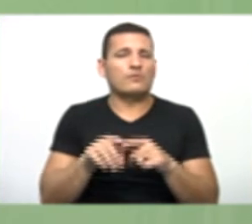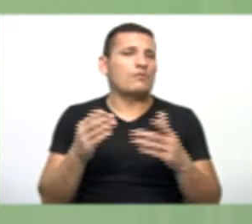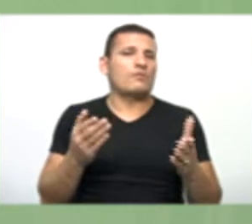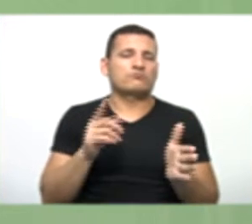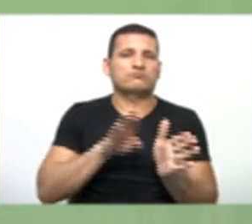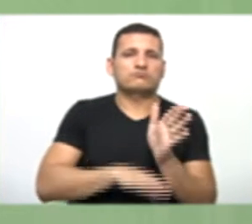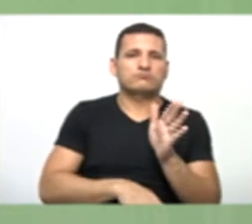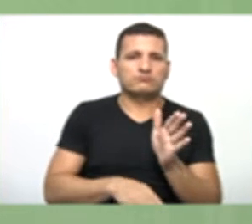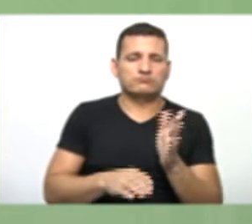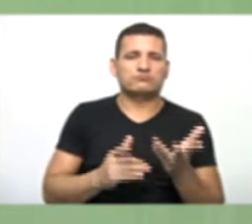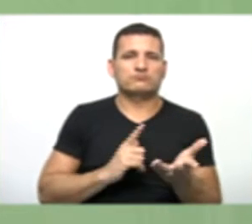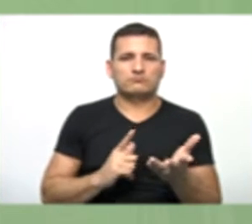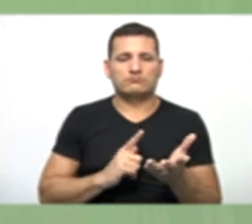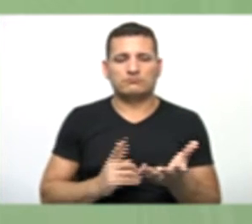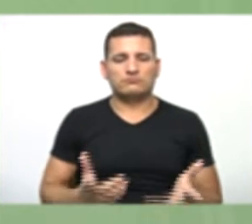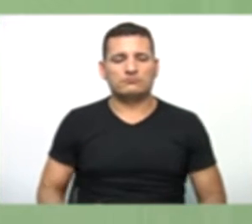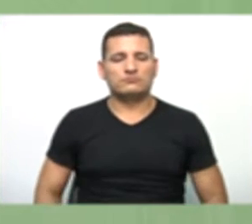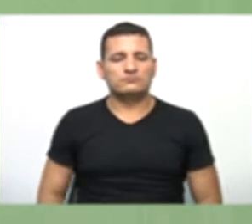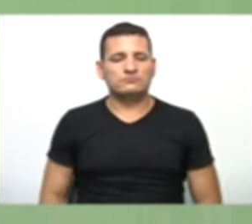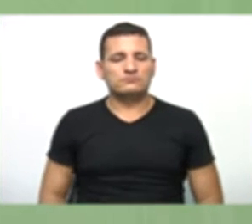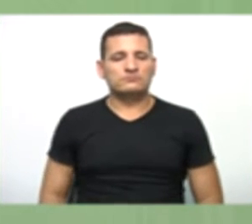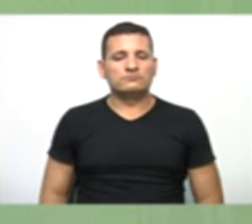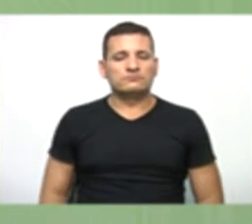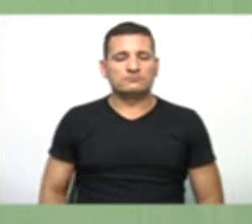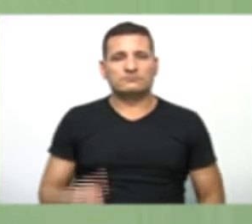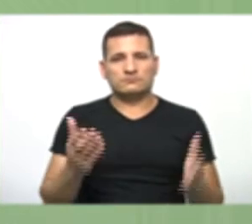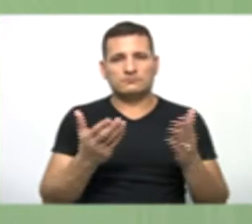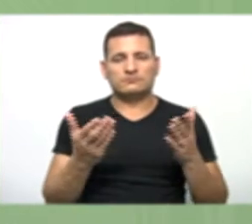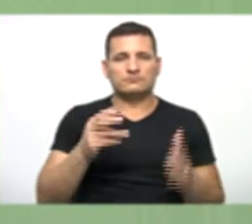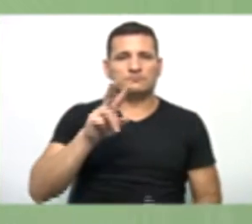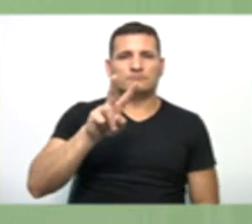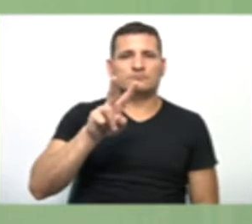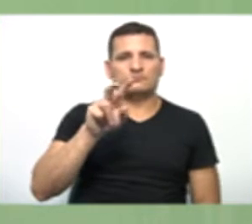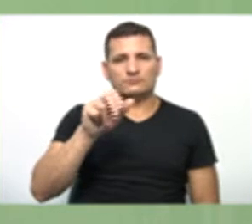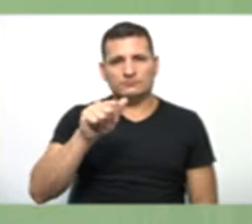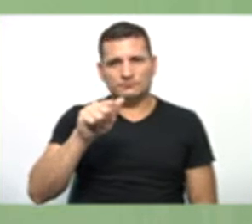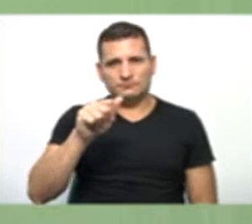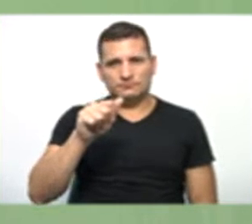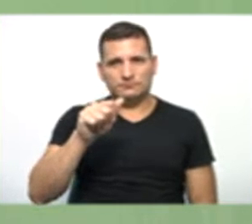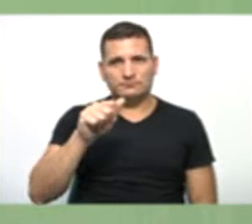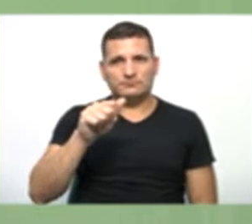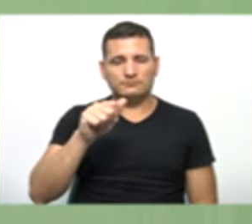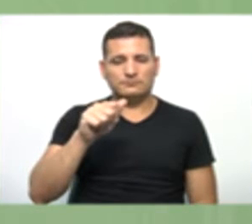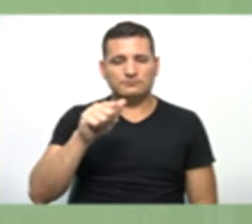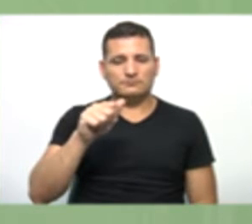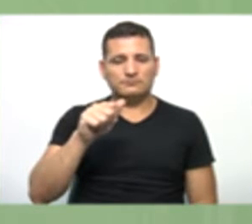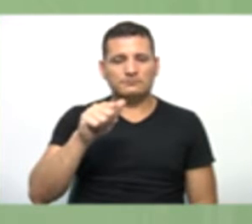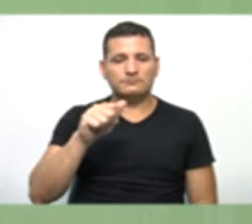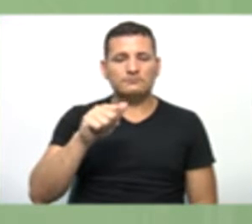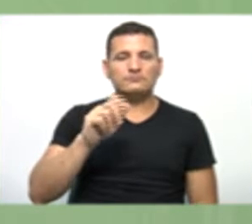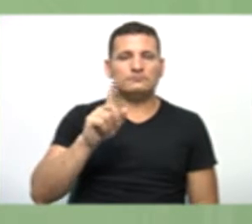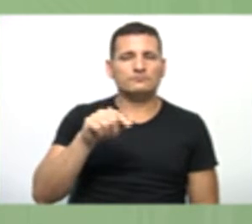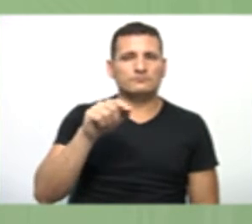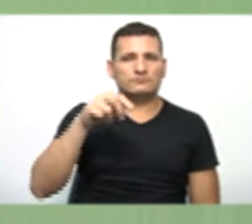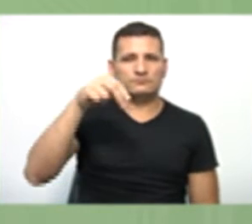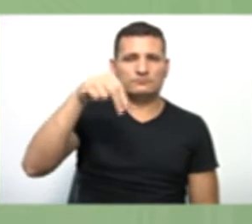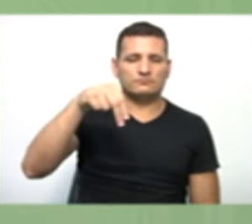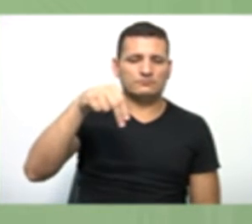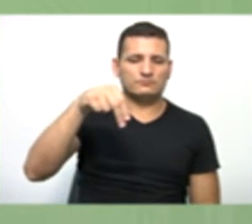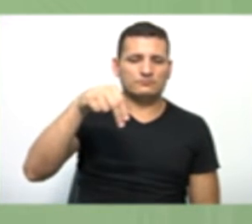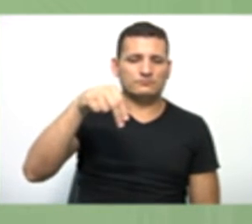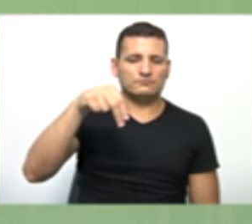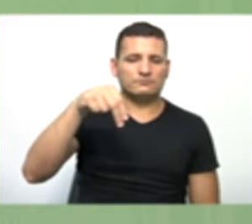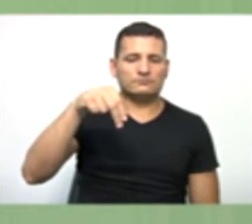cálculo do valor atual, então agora eu quero calcular o VA, que é o valor atual. Vai ser o quê? O valor nominal menos